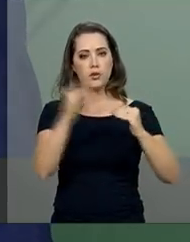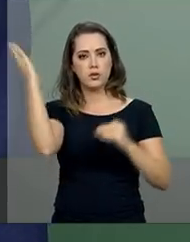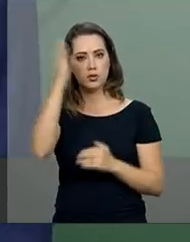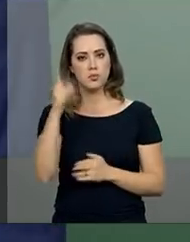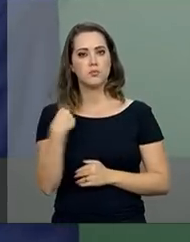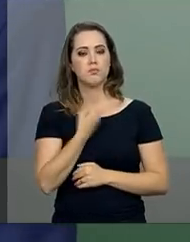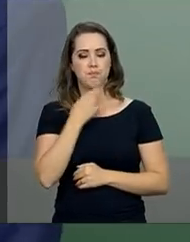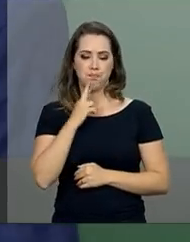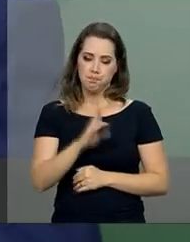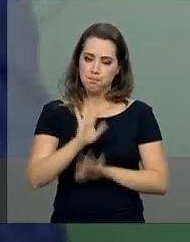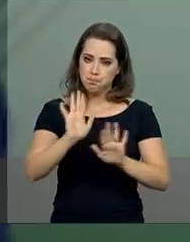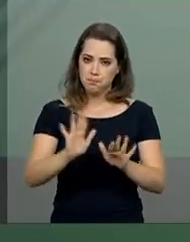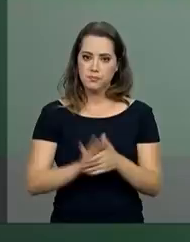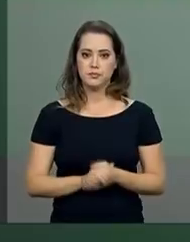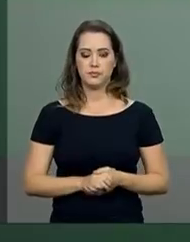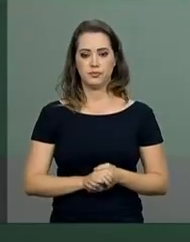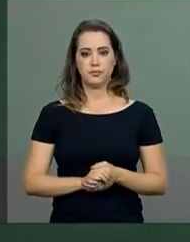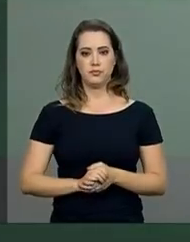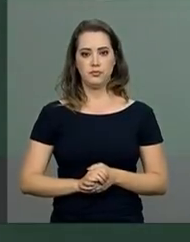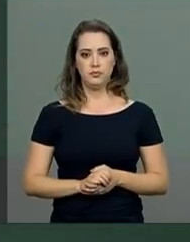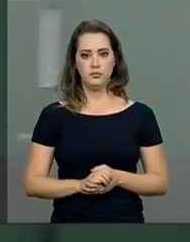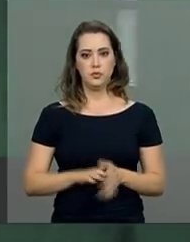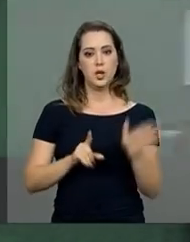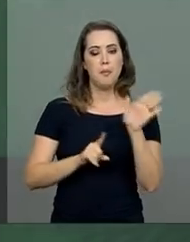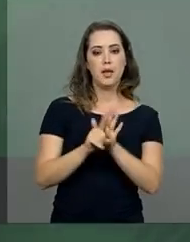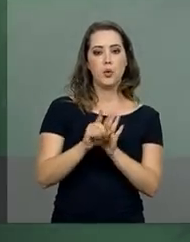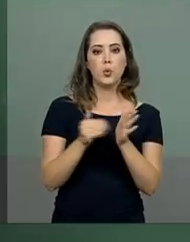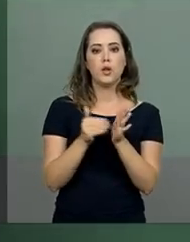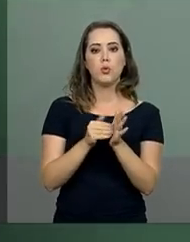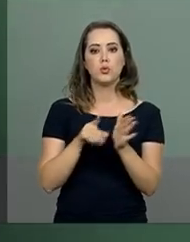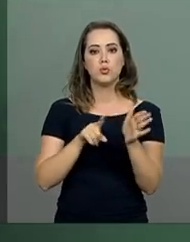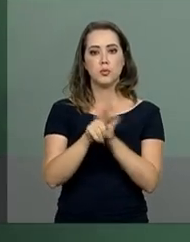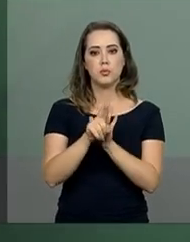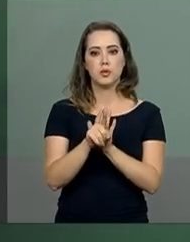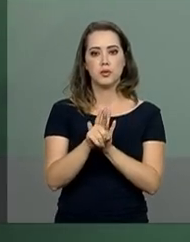essa é a minha resposta ao a última pergunta